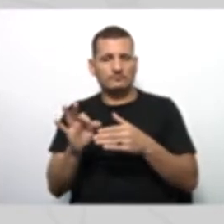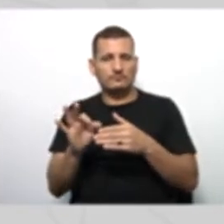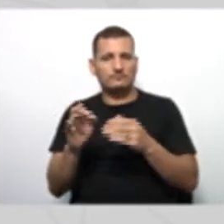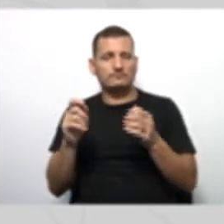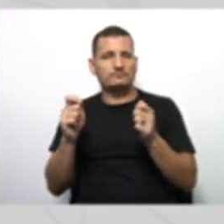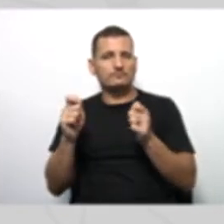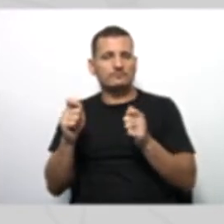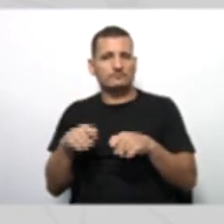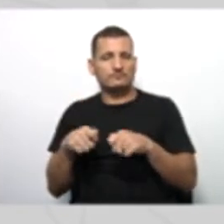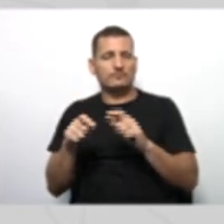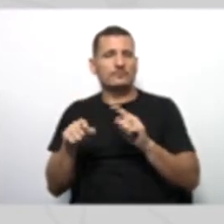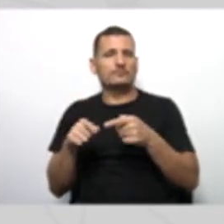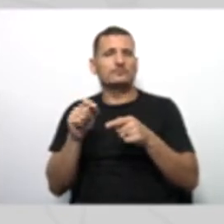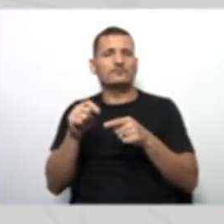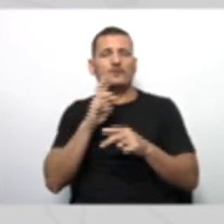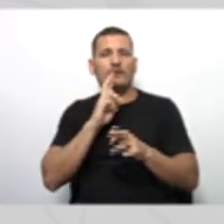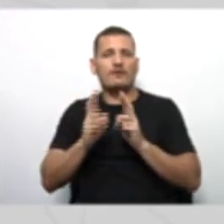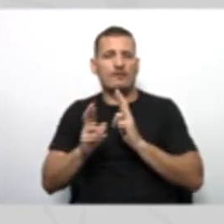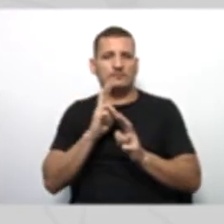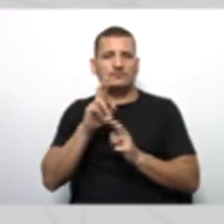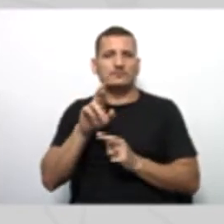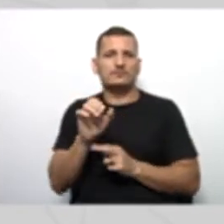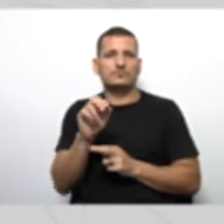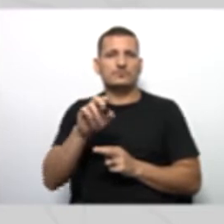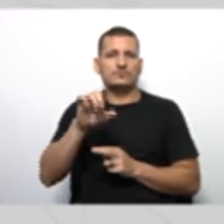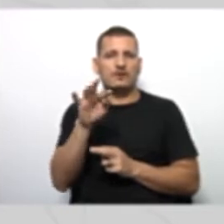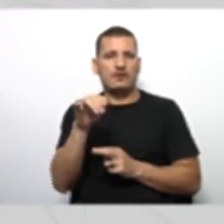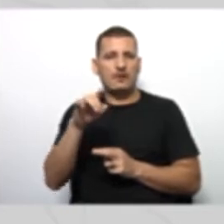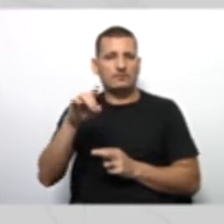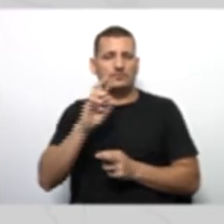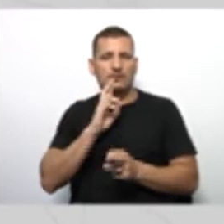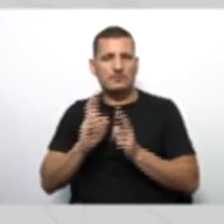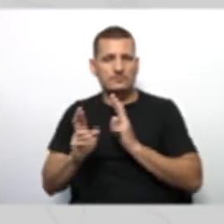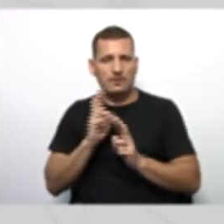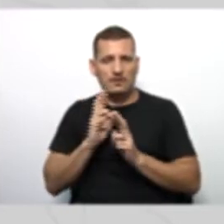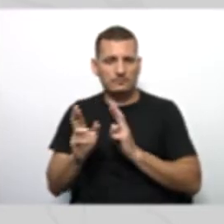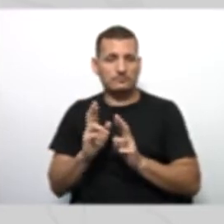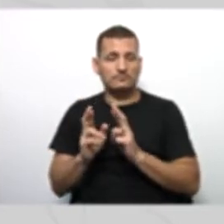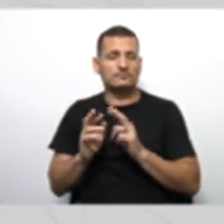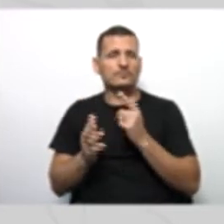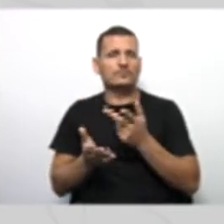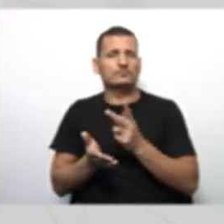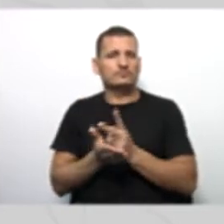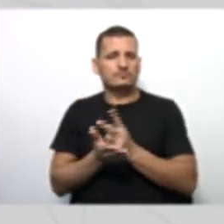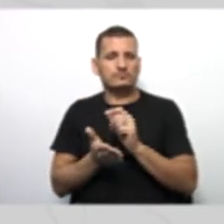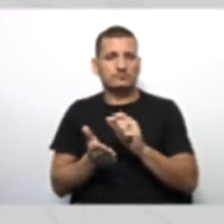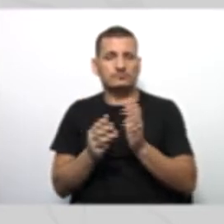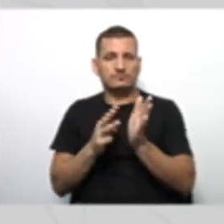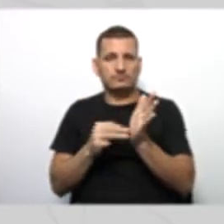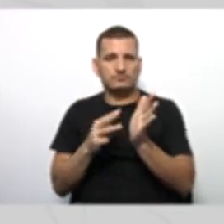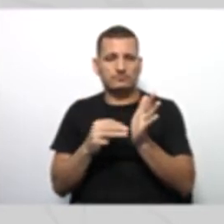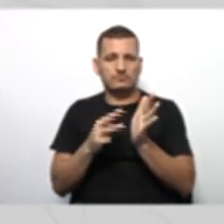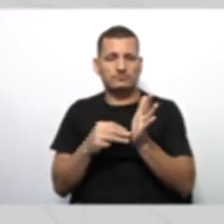está em vermelho é algo que você precisa ter ações de controle sempre, e o que está em amarelo e verde